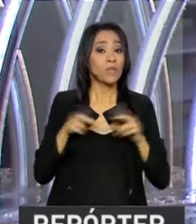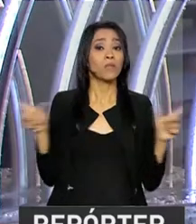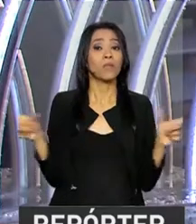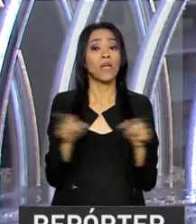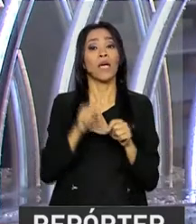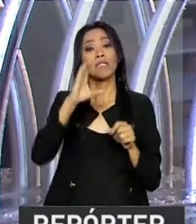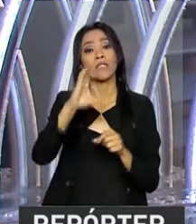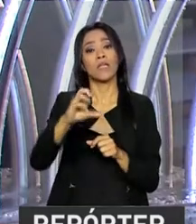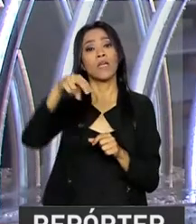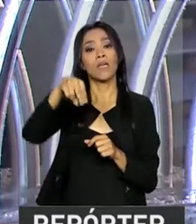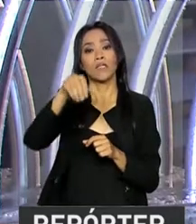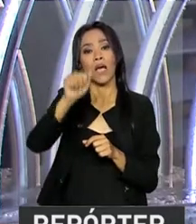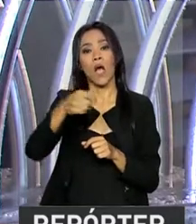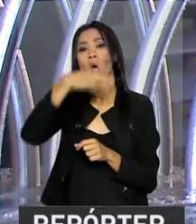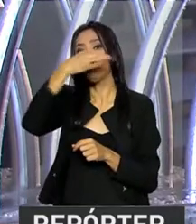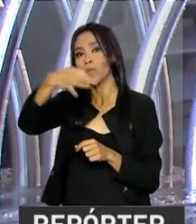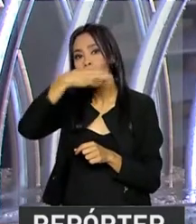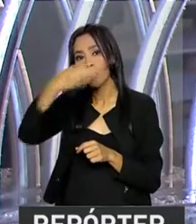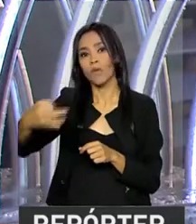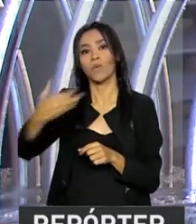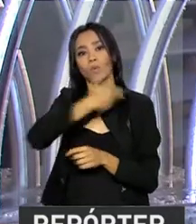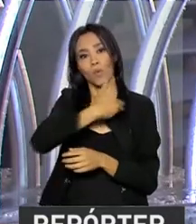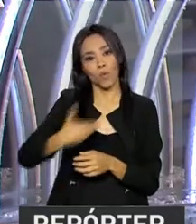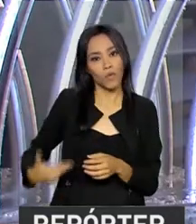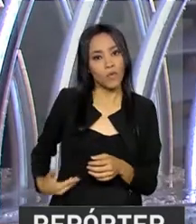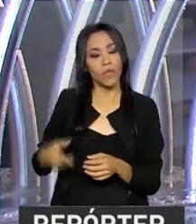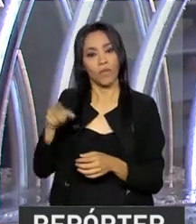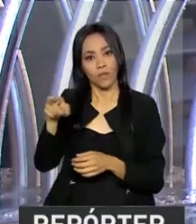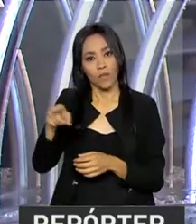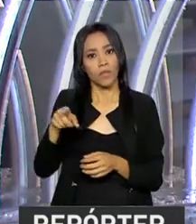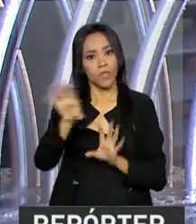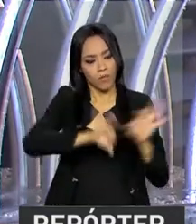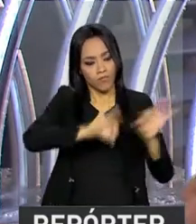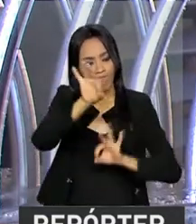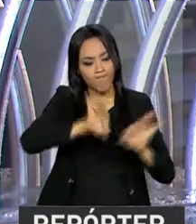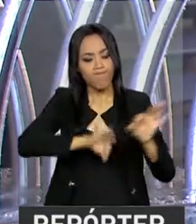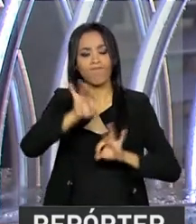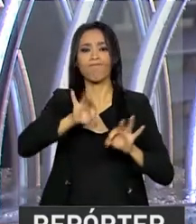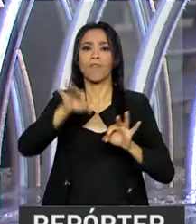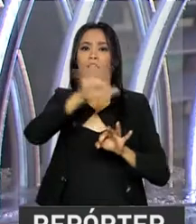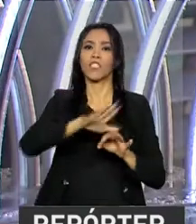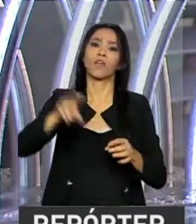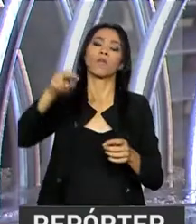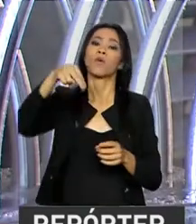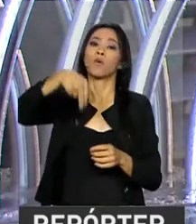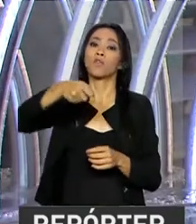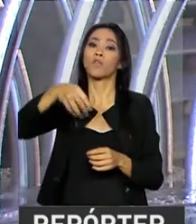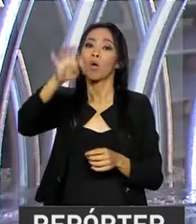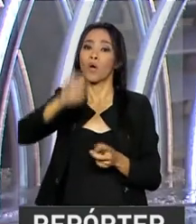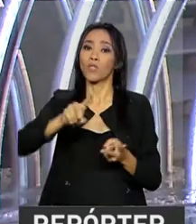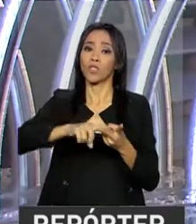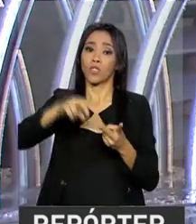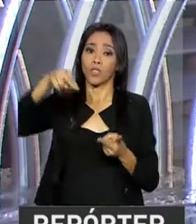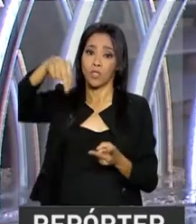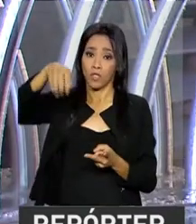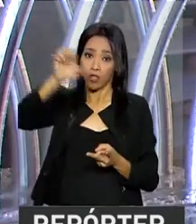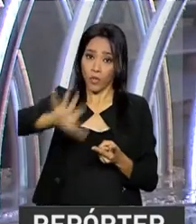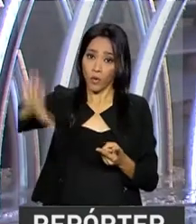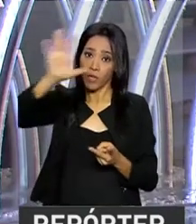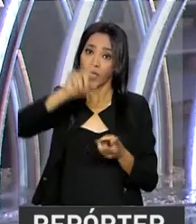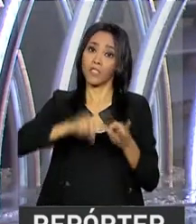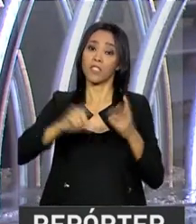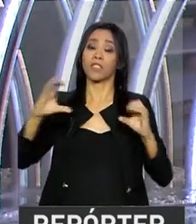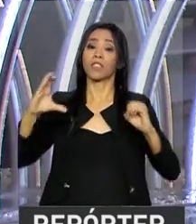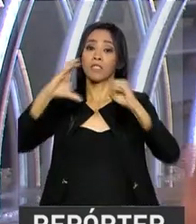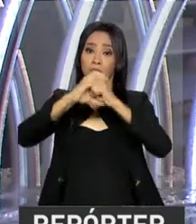sugeriu ao governo a consolidação dos corredores logísticos das regiões norte nordeste e centro-oeste que servem